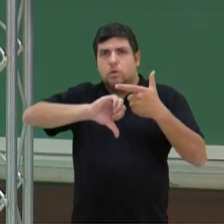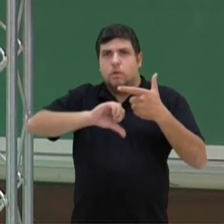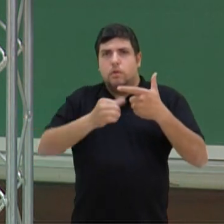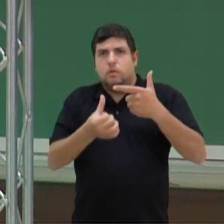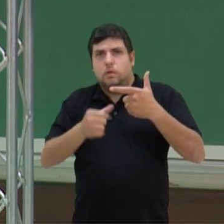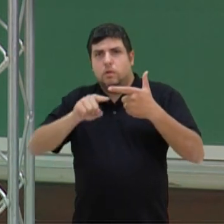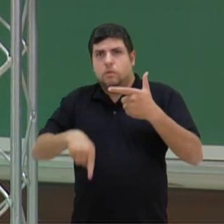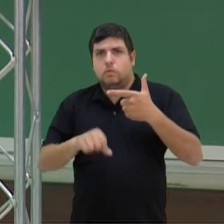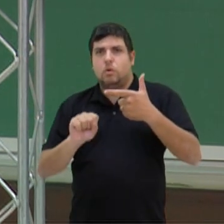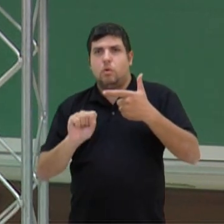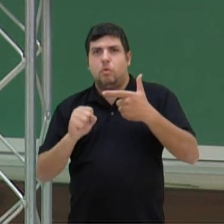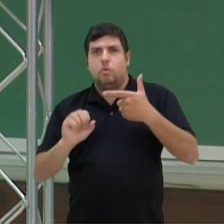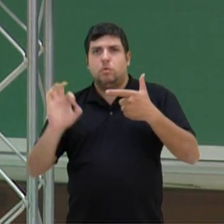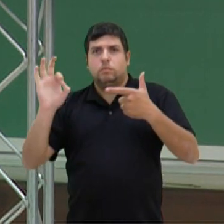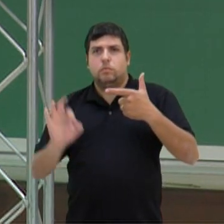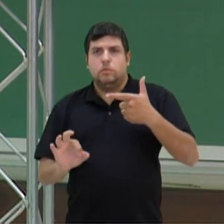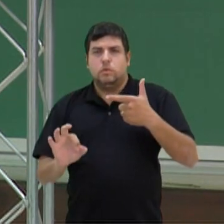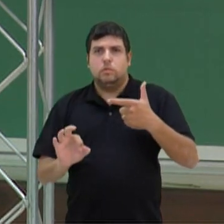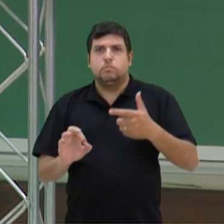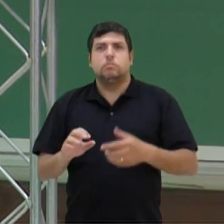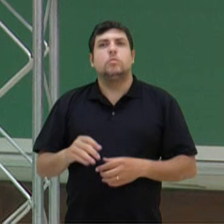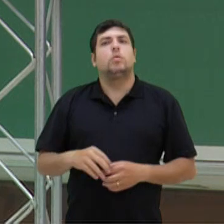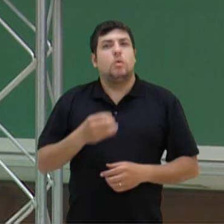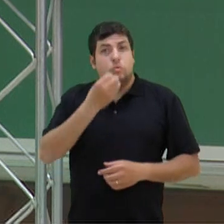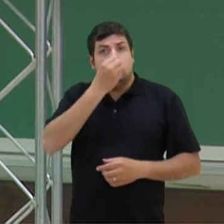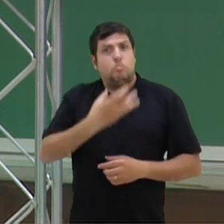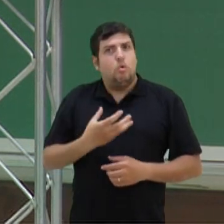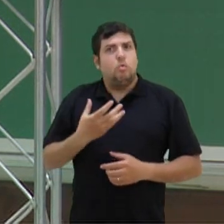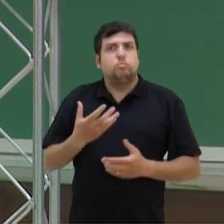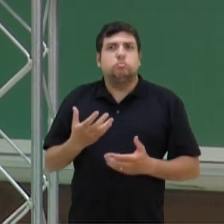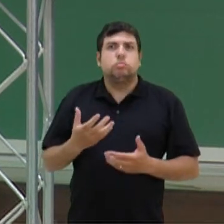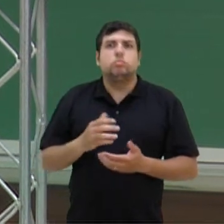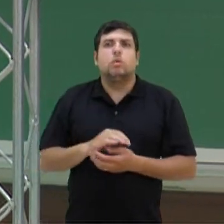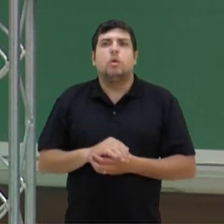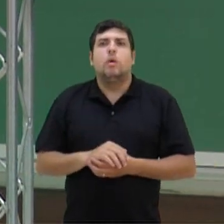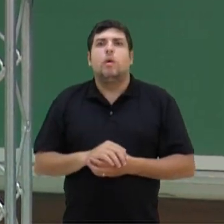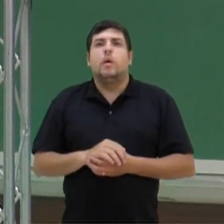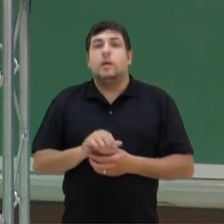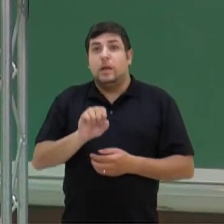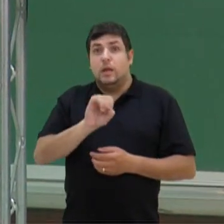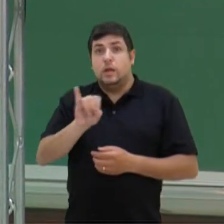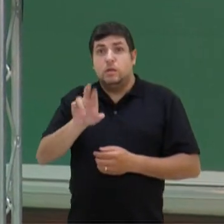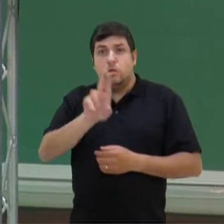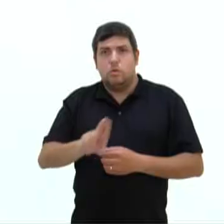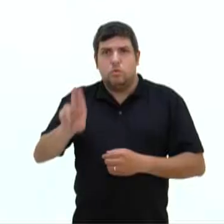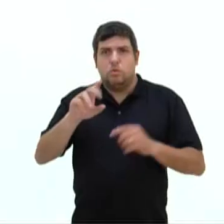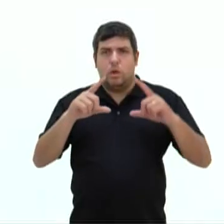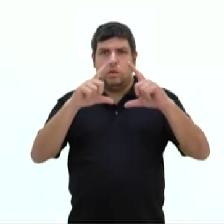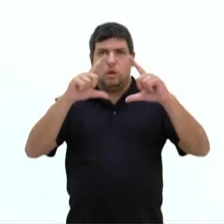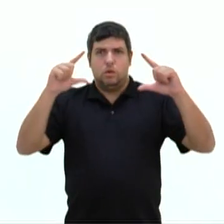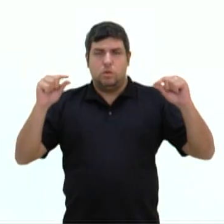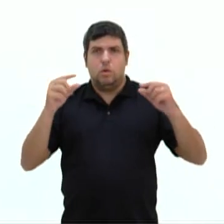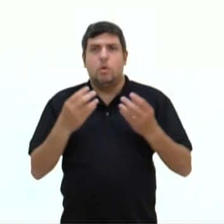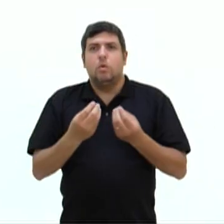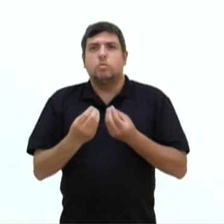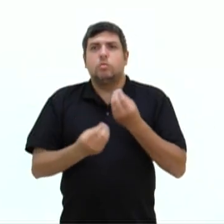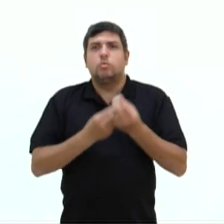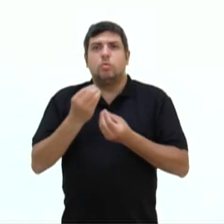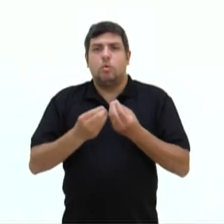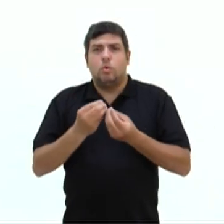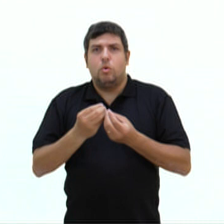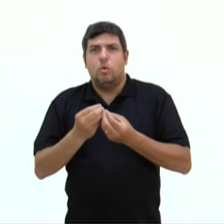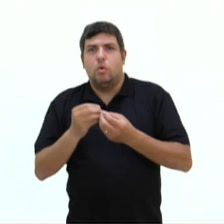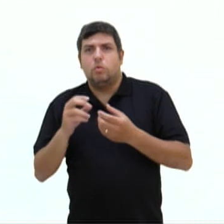96,8%. Tá? Ótima receita, rende super bem. Se eu quiser usar a equaçãozinha, eu vou fazer rendimento, porcentagem,